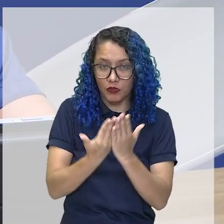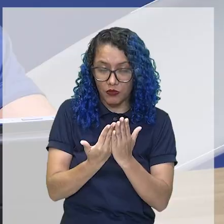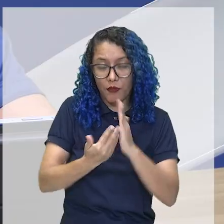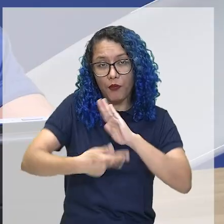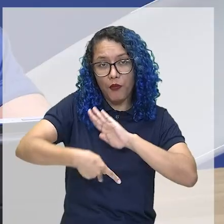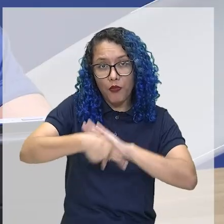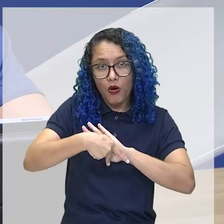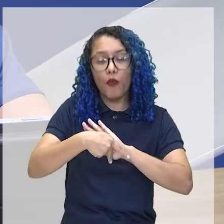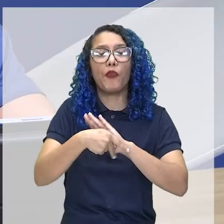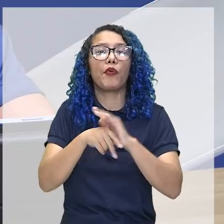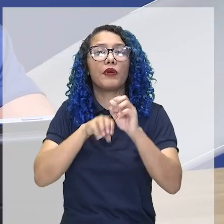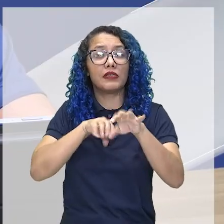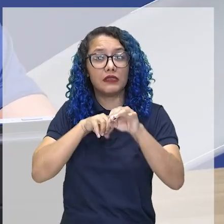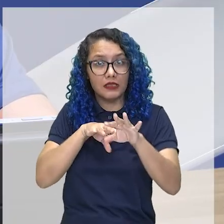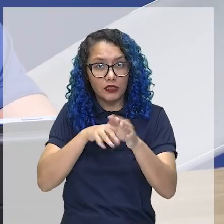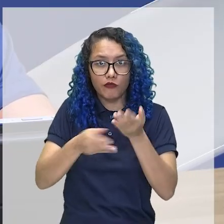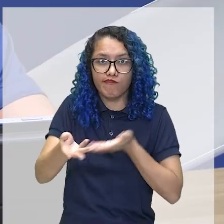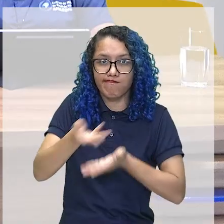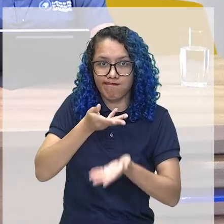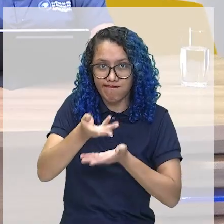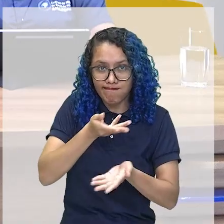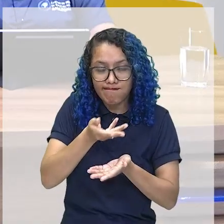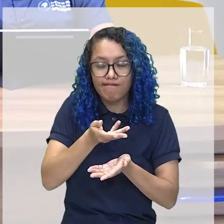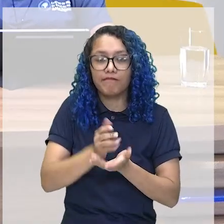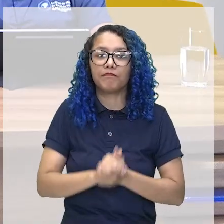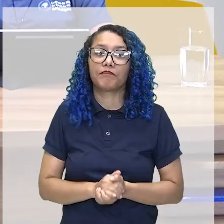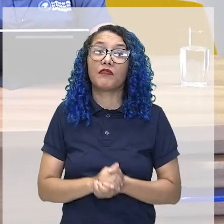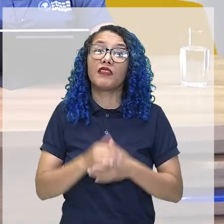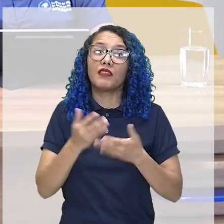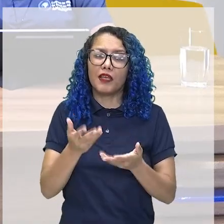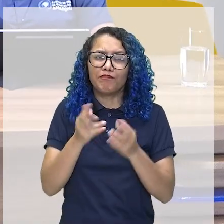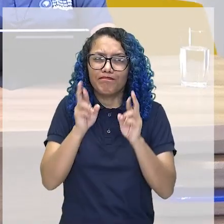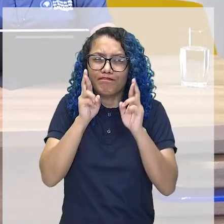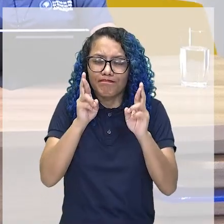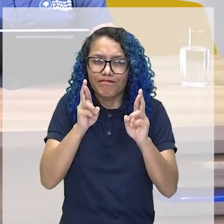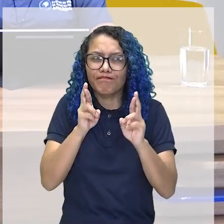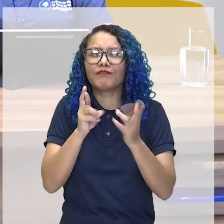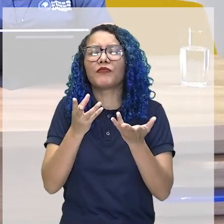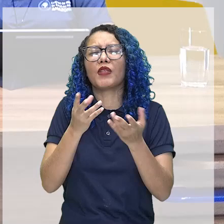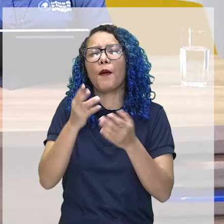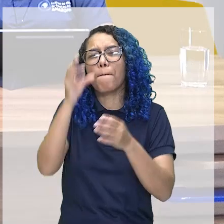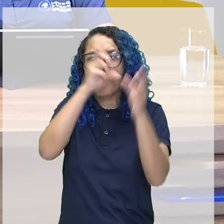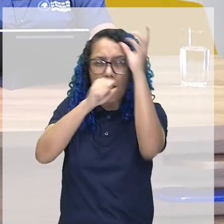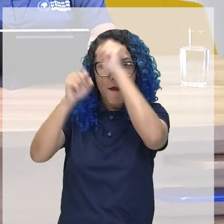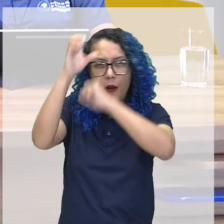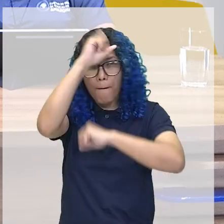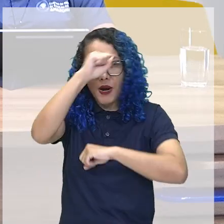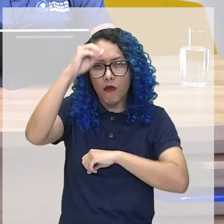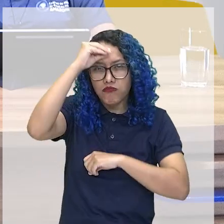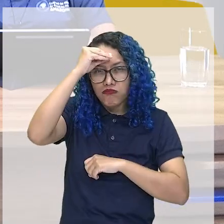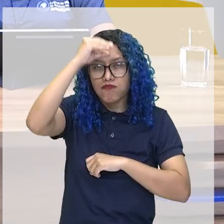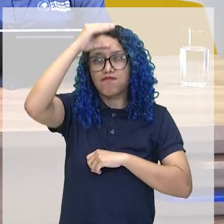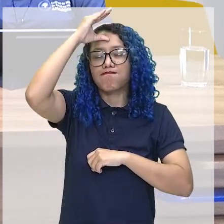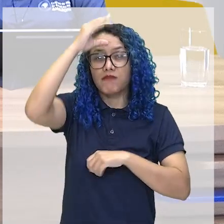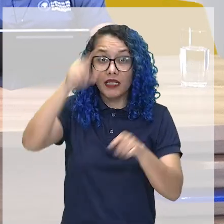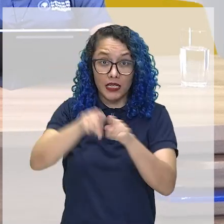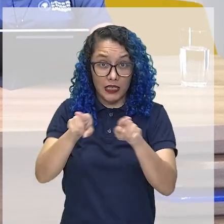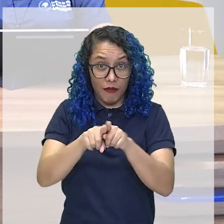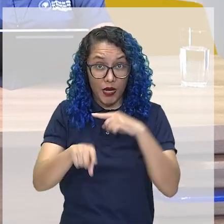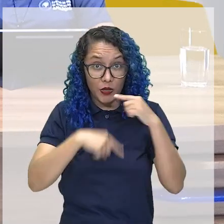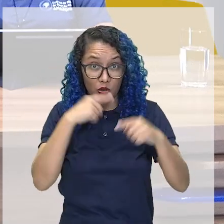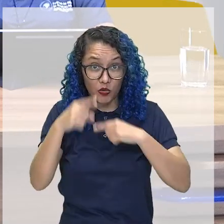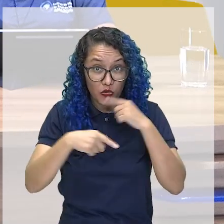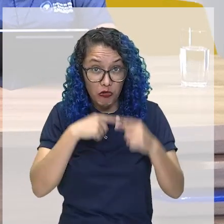ensino mediado. Eu desejo assim, um momento de muito conhecimento e de muitas tirar dúvidas